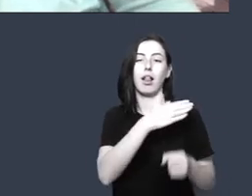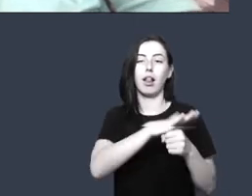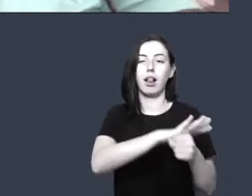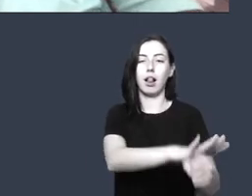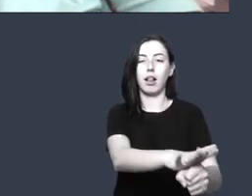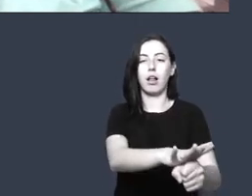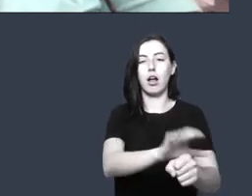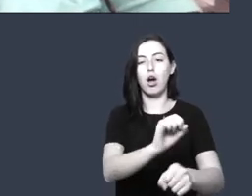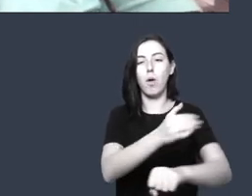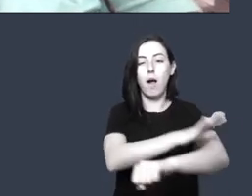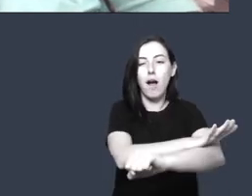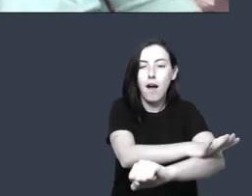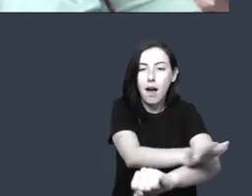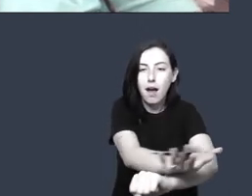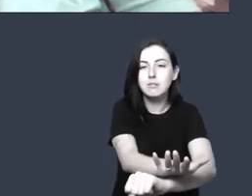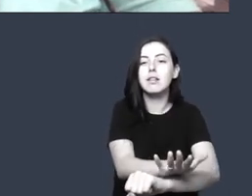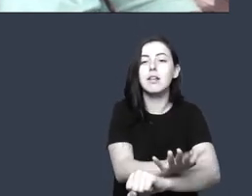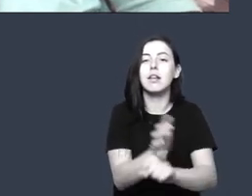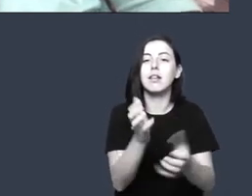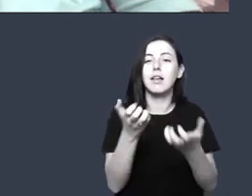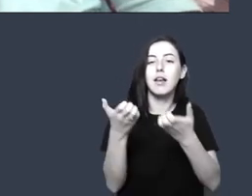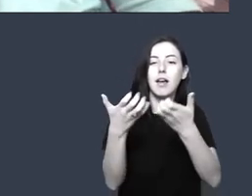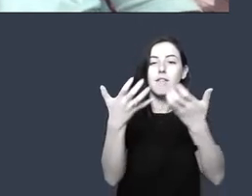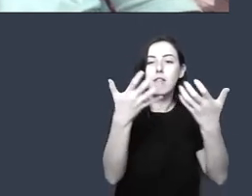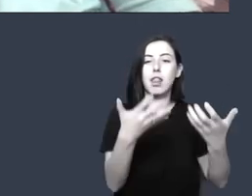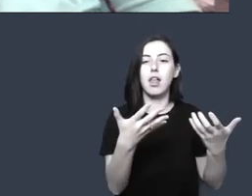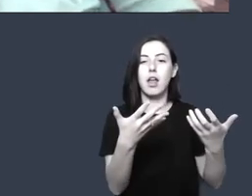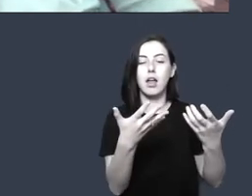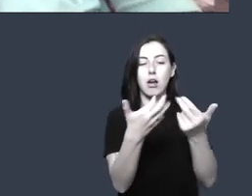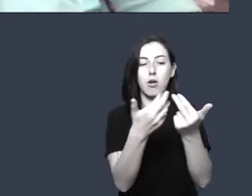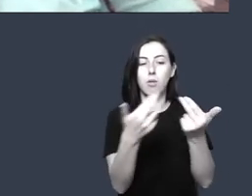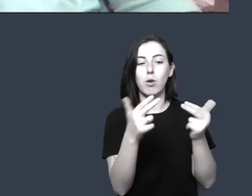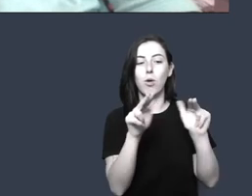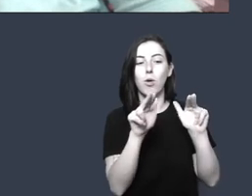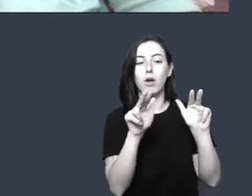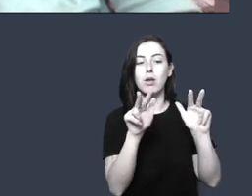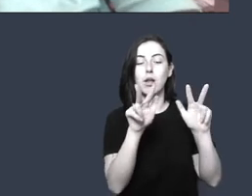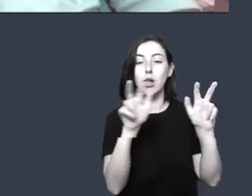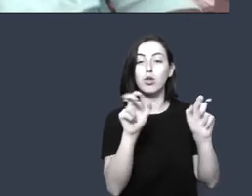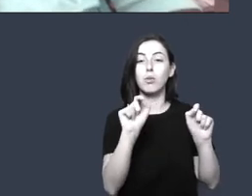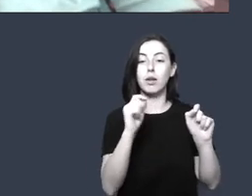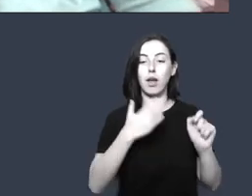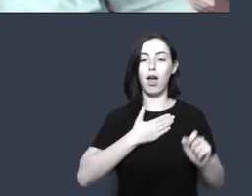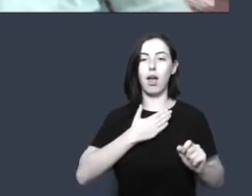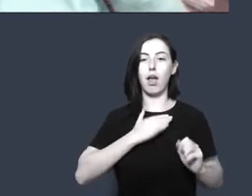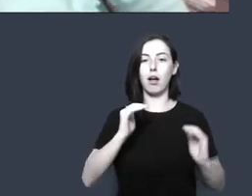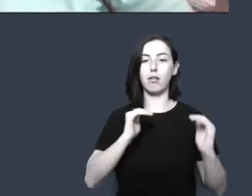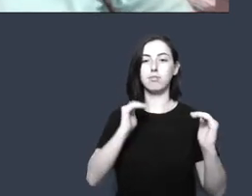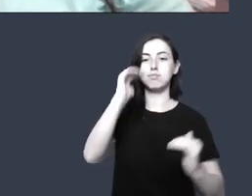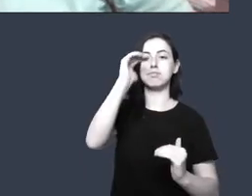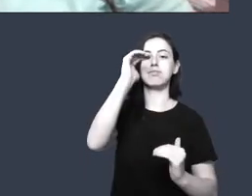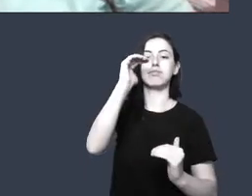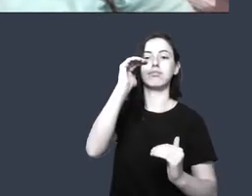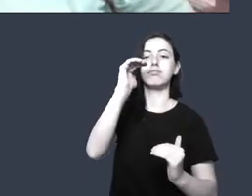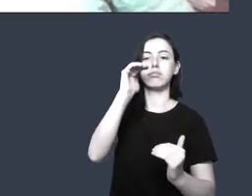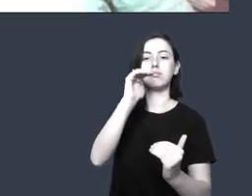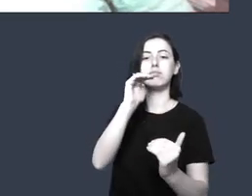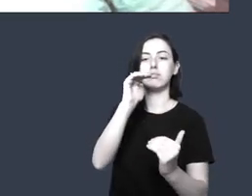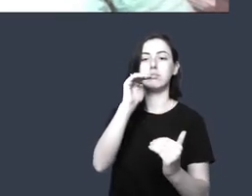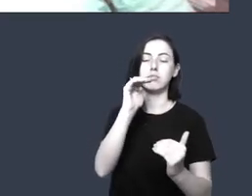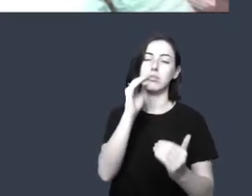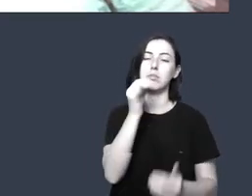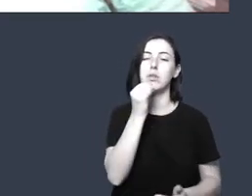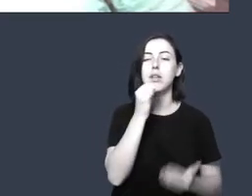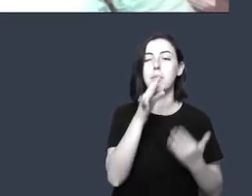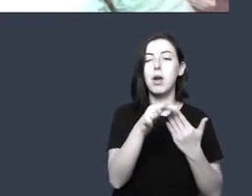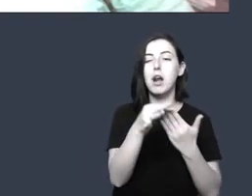racista, ou você quer falar alguma coisa sobre ser superior a outras pessoas, né? Até palavras como líderes,